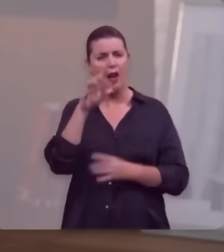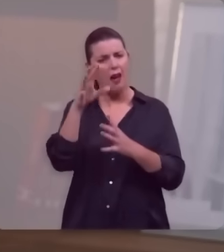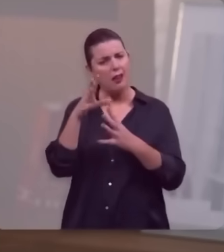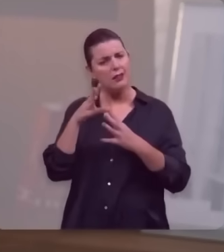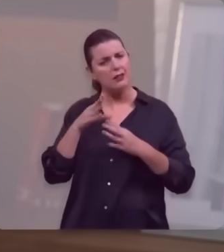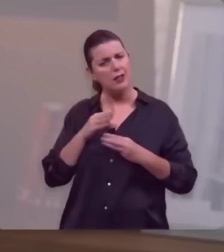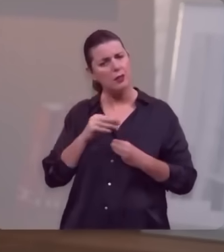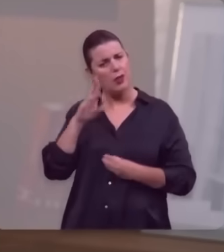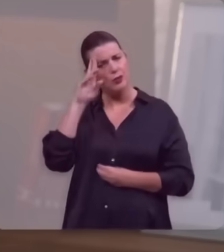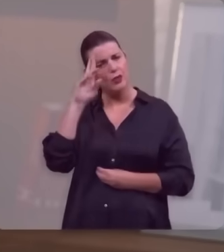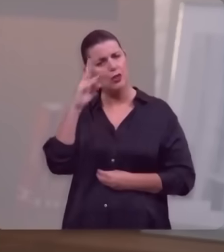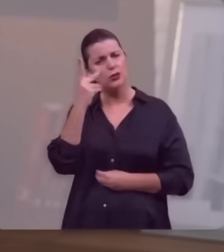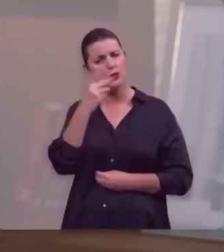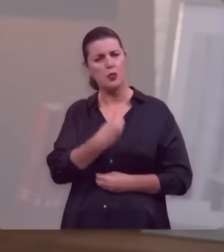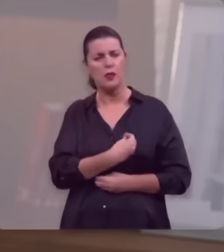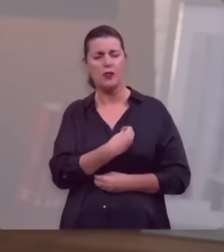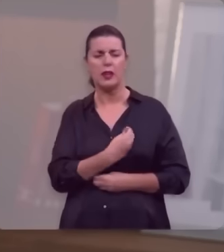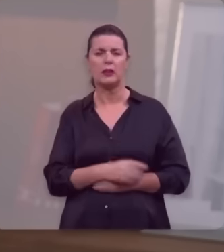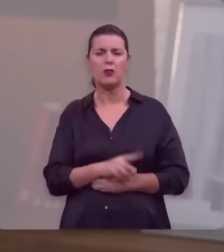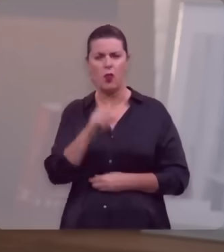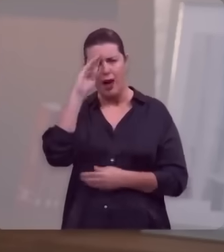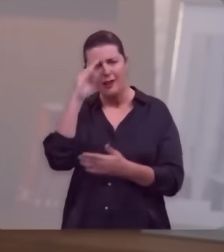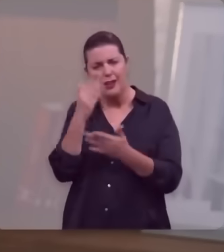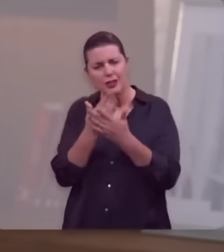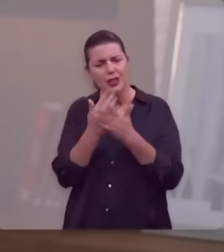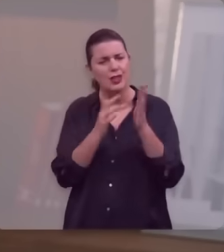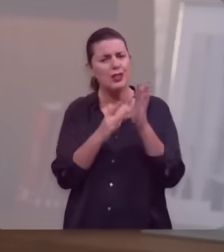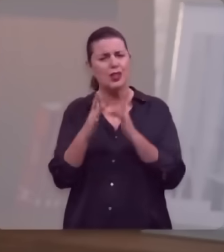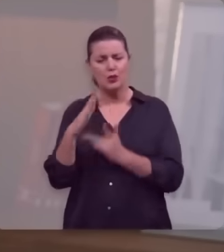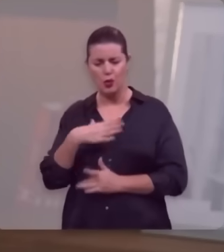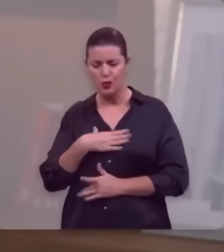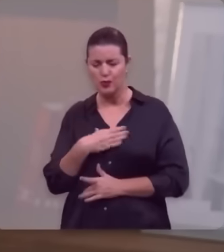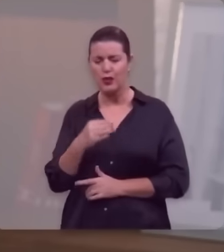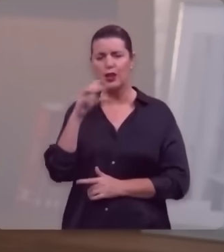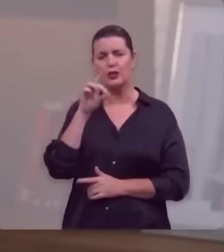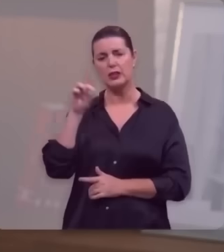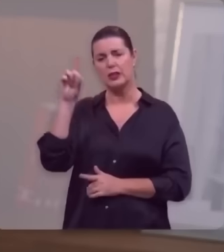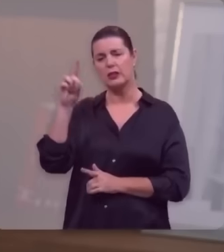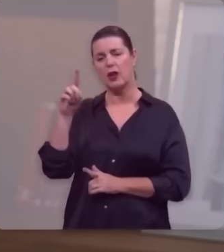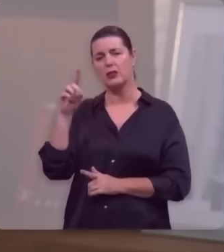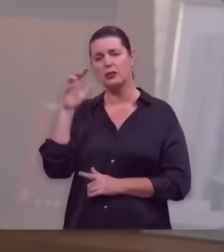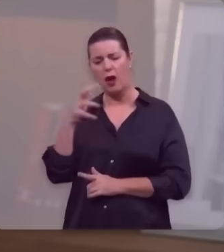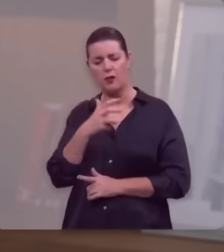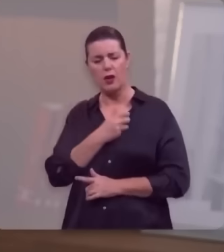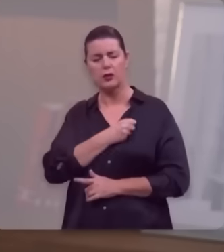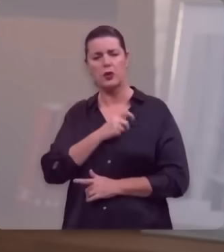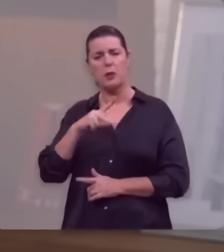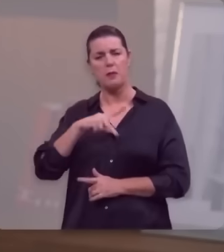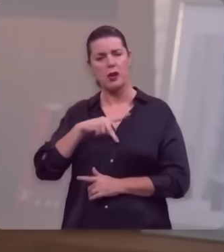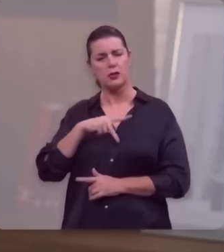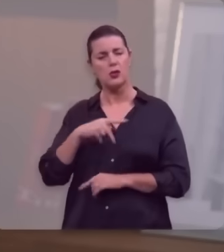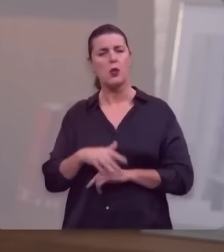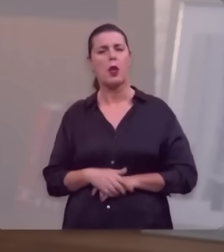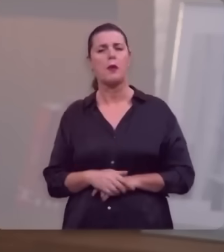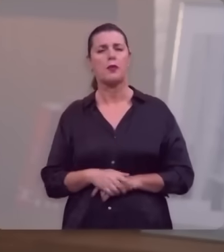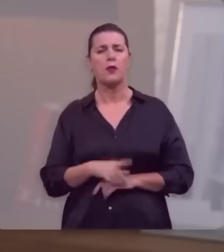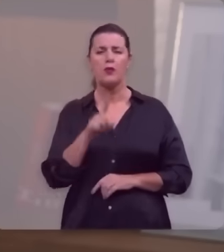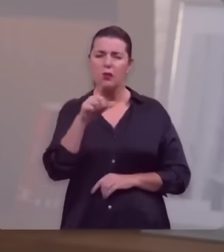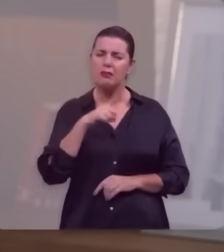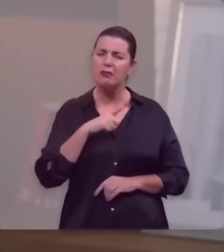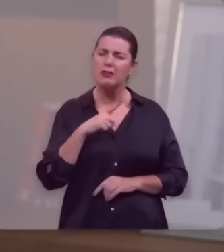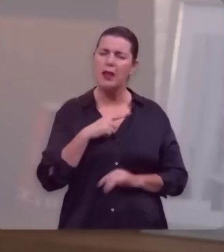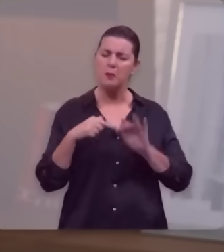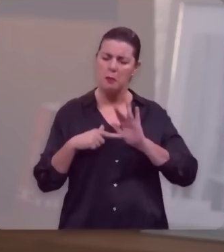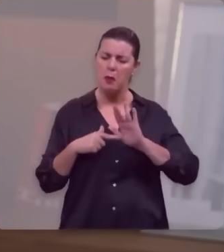da sua vida você crê Nele como filho de Deus como seu Redentor pessoal você tem